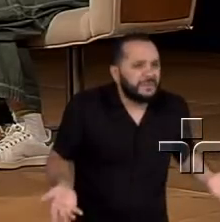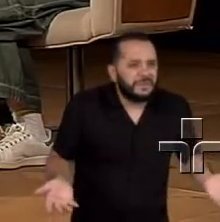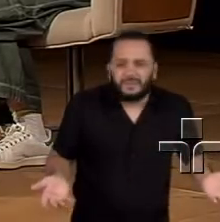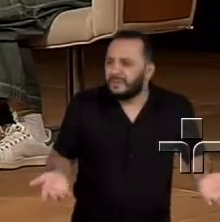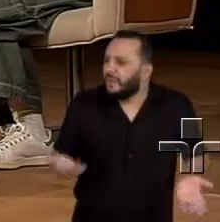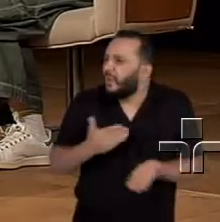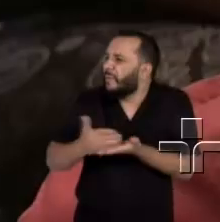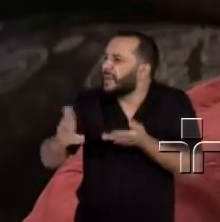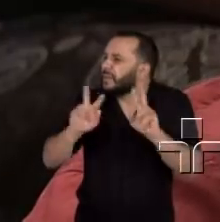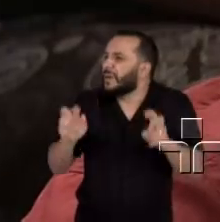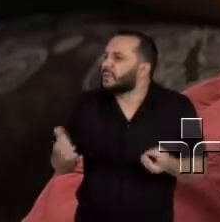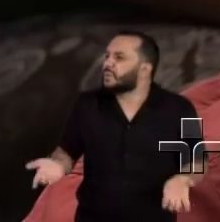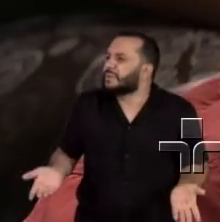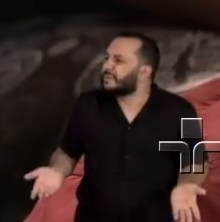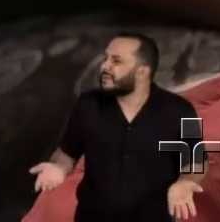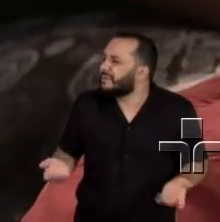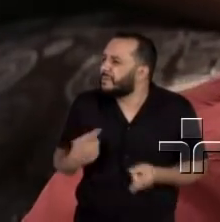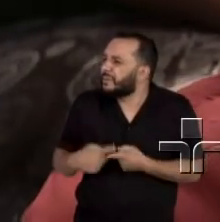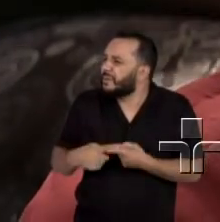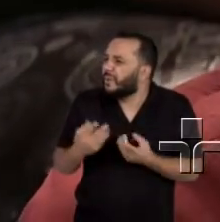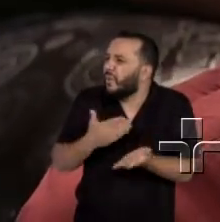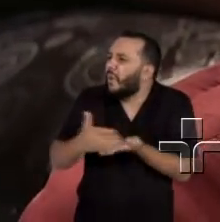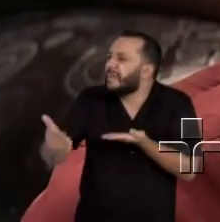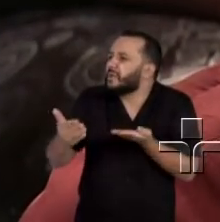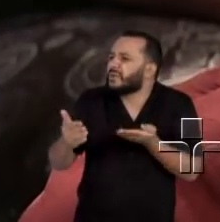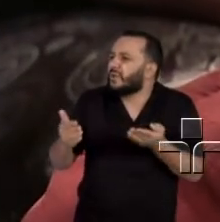sei nem porque eu fui parar aí.